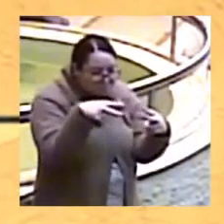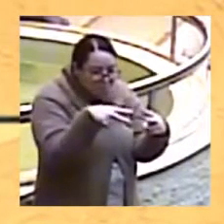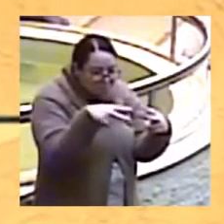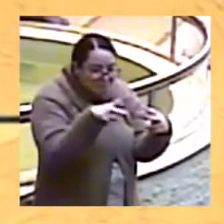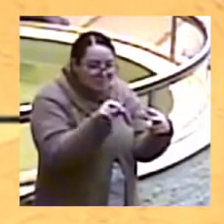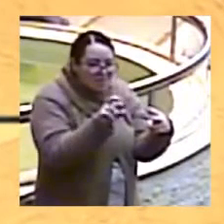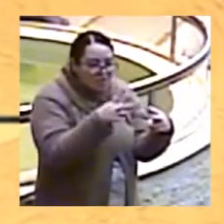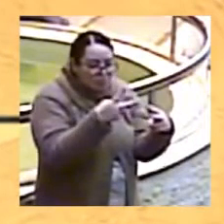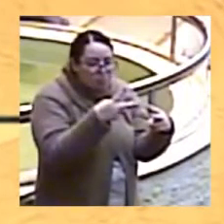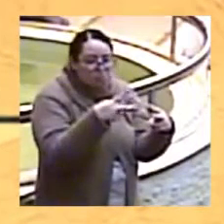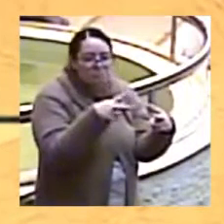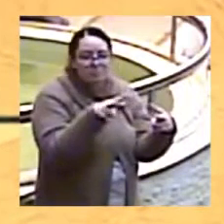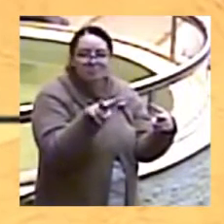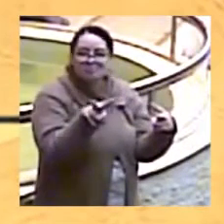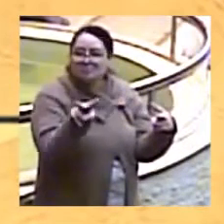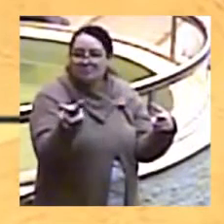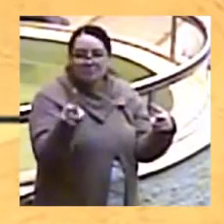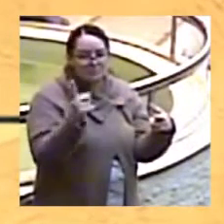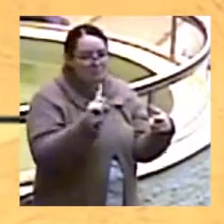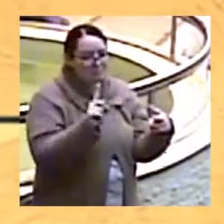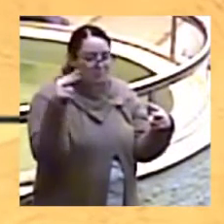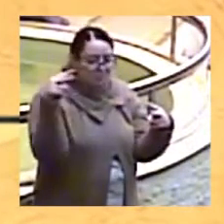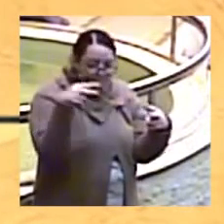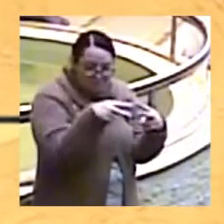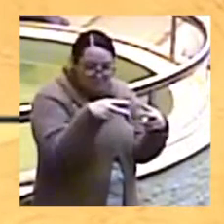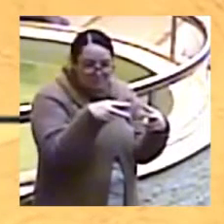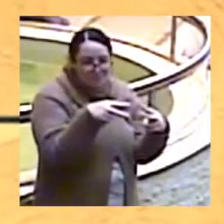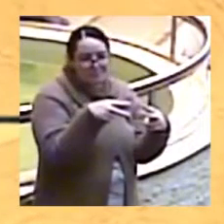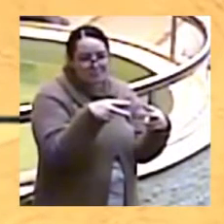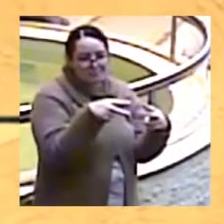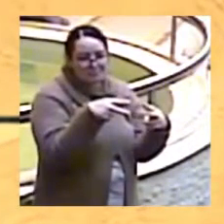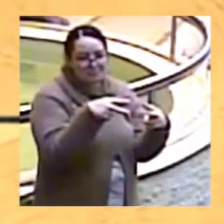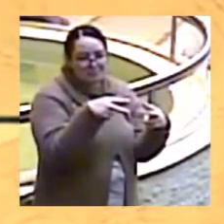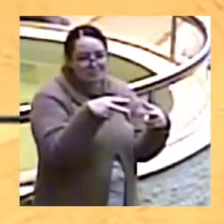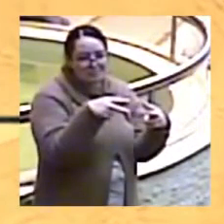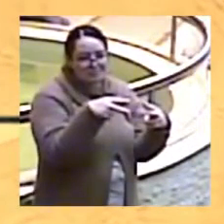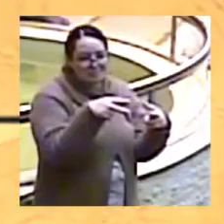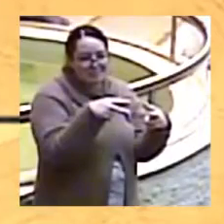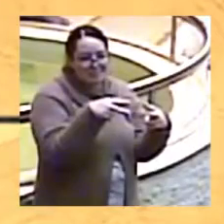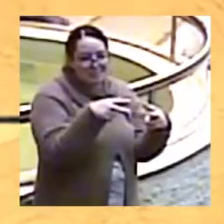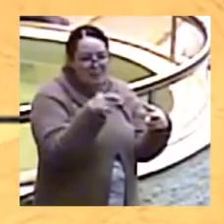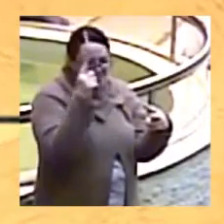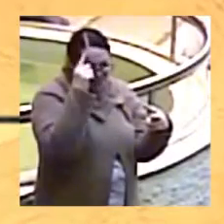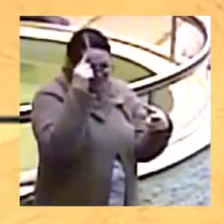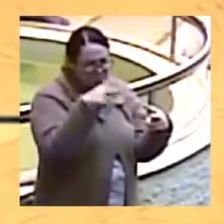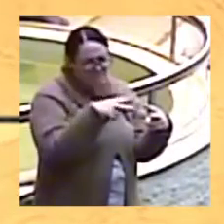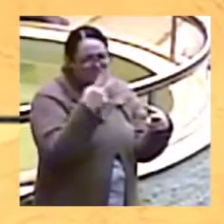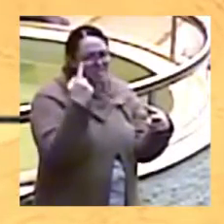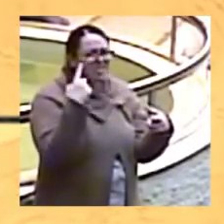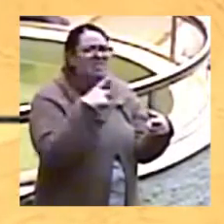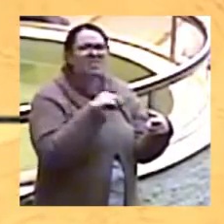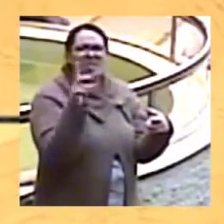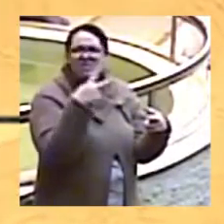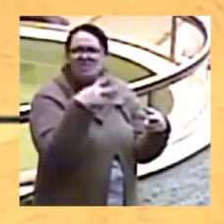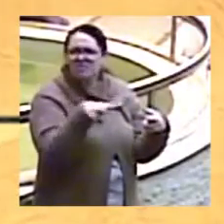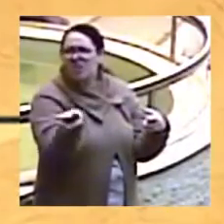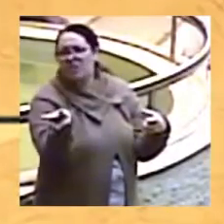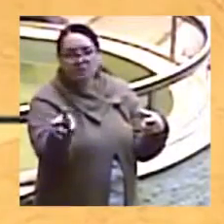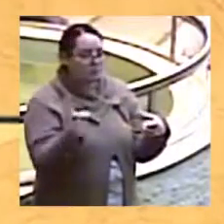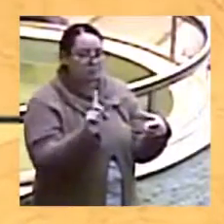rosto, para nós, nós teremos a vitória, você está passando, por dificuldade, sua empresa,